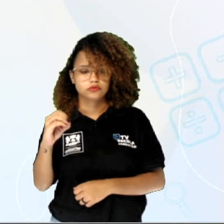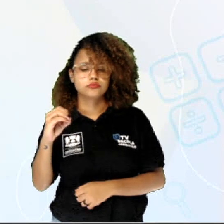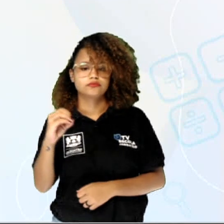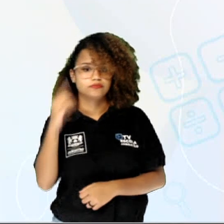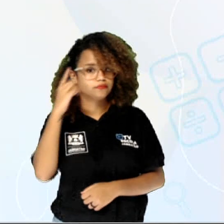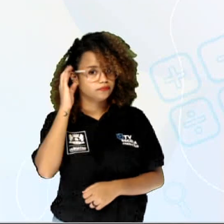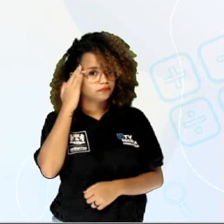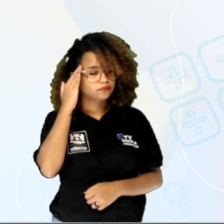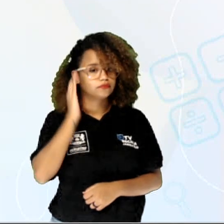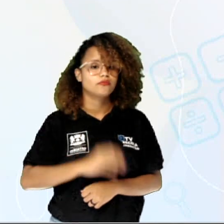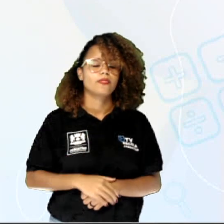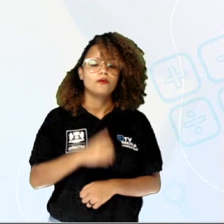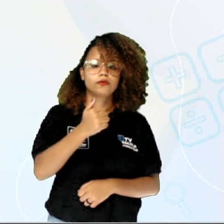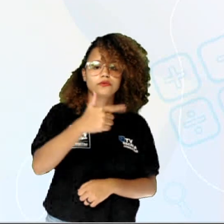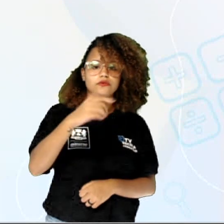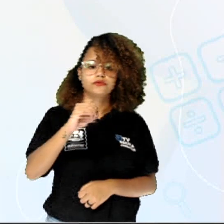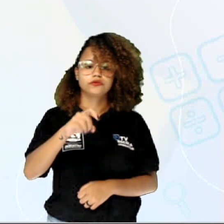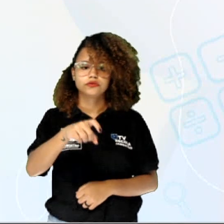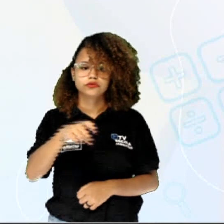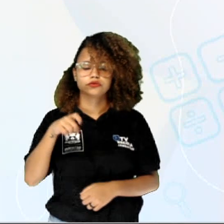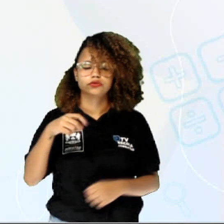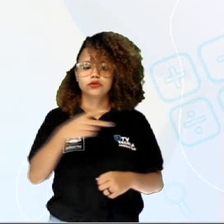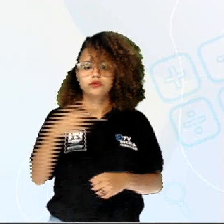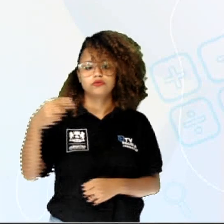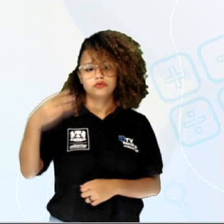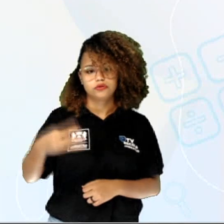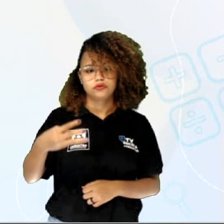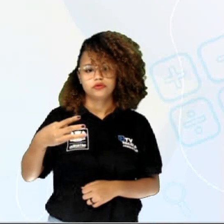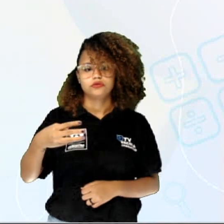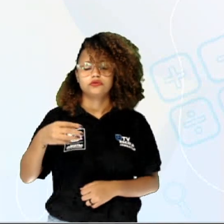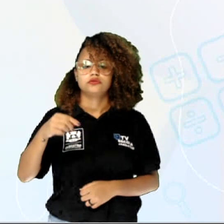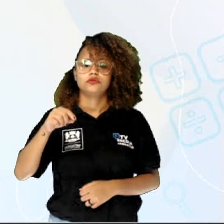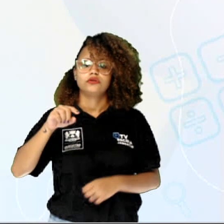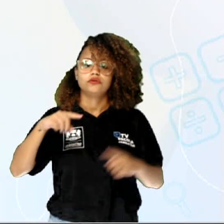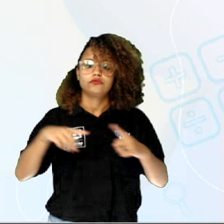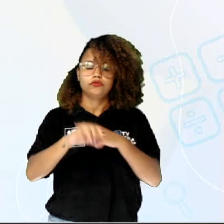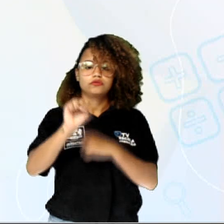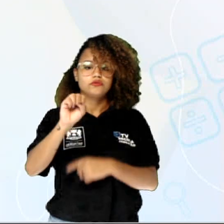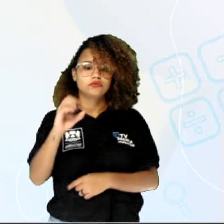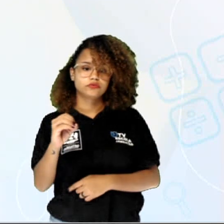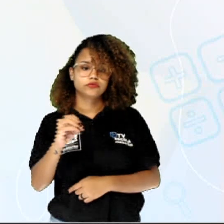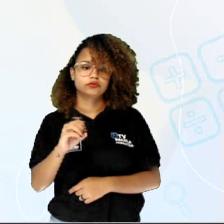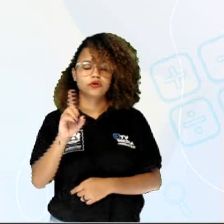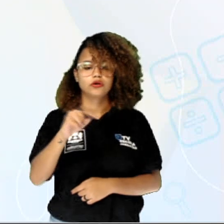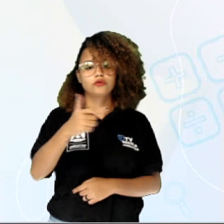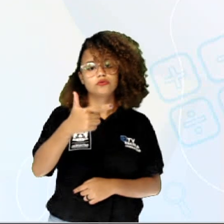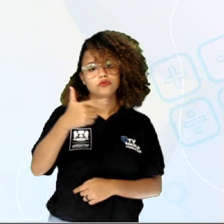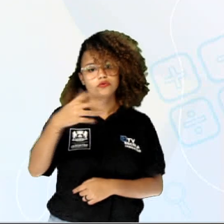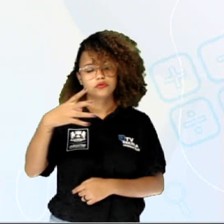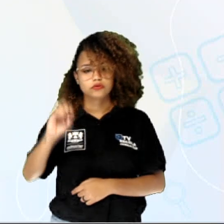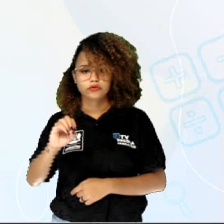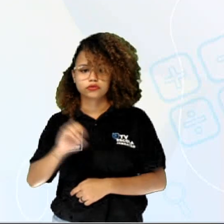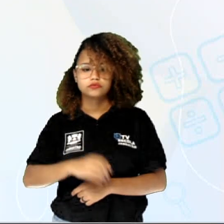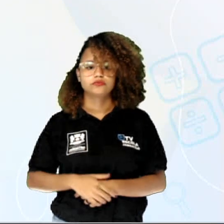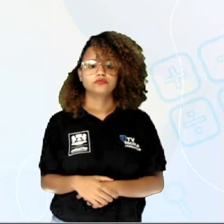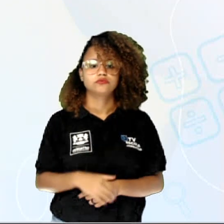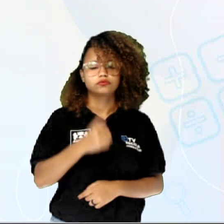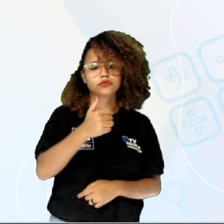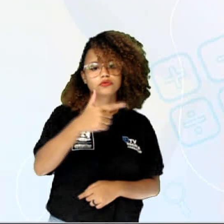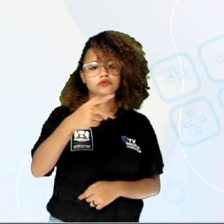aumentada para 120 km por hora. Então já armamos aí as grandezas, os valores, agora vamos ver se eles são diretamente proporcionais ou